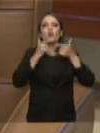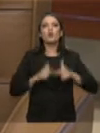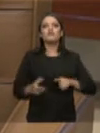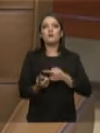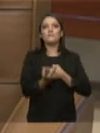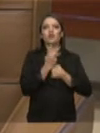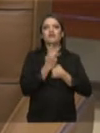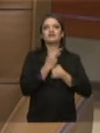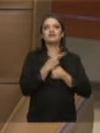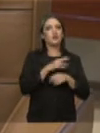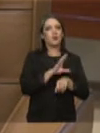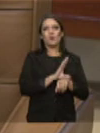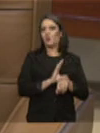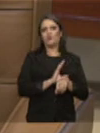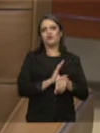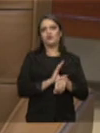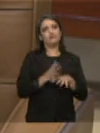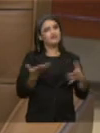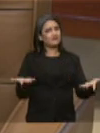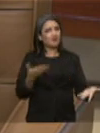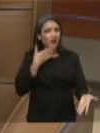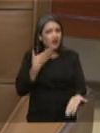E isso é um absurdo dos absurdos.